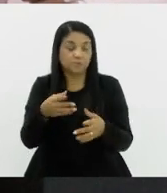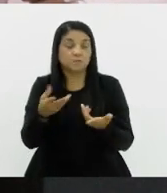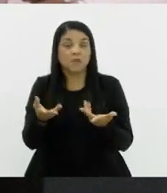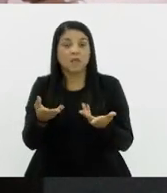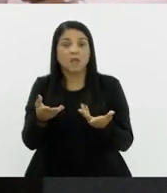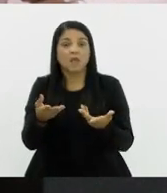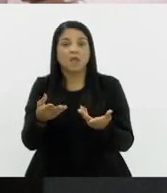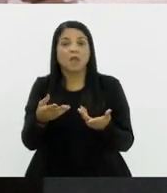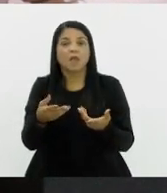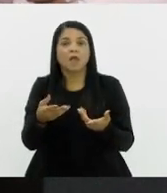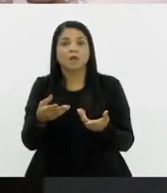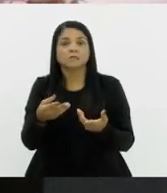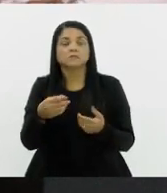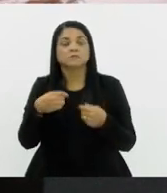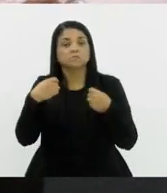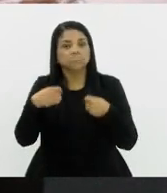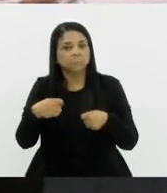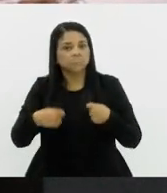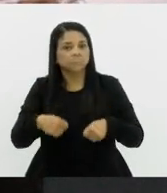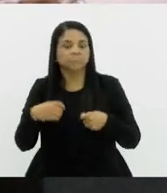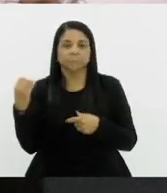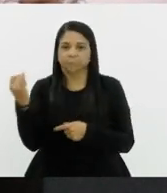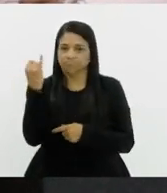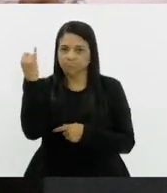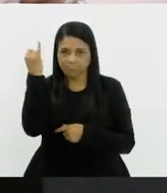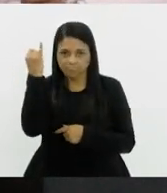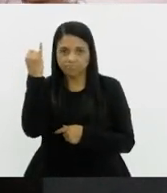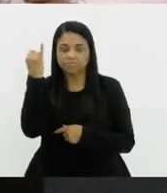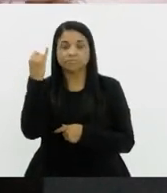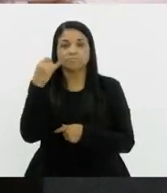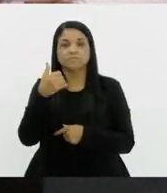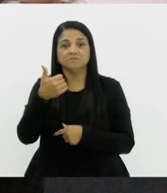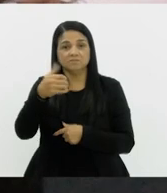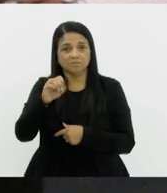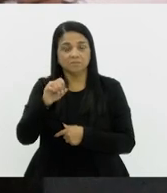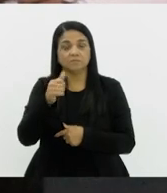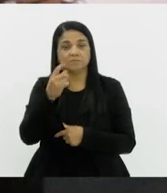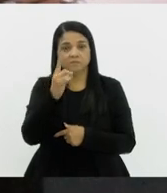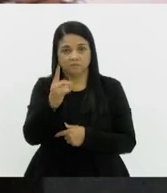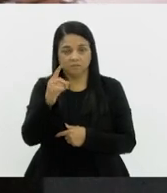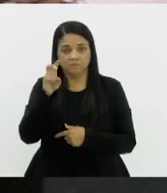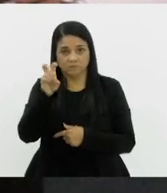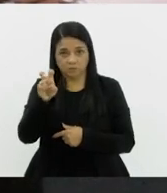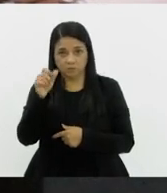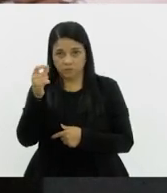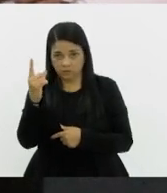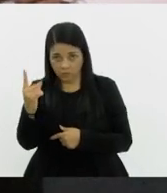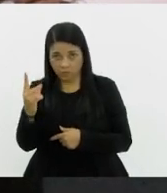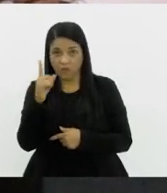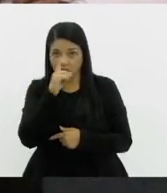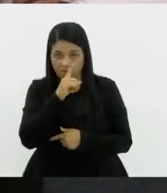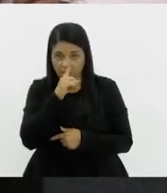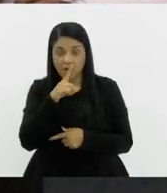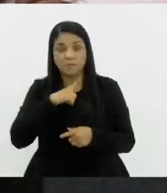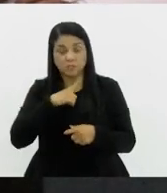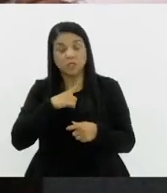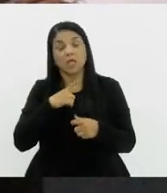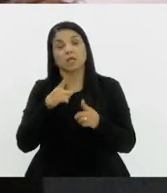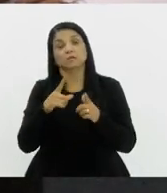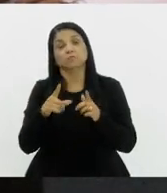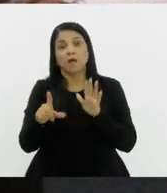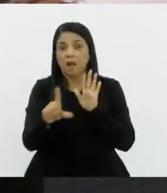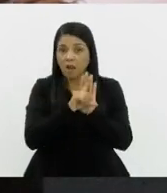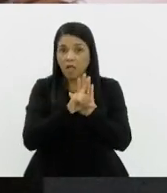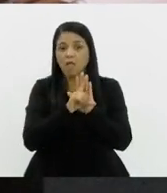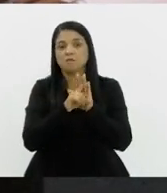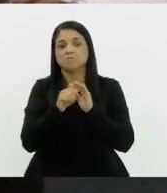muito importante que a gente, de alguma forma, fazer... A 10.151 ela é falha, mas a gente, pelo menos, tem um instrumento legal que vale por